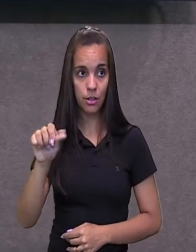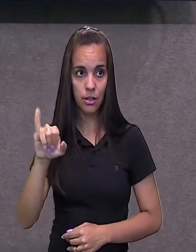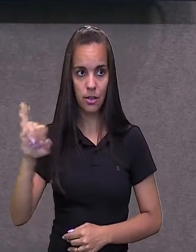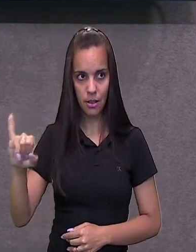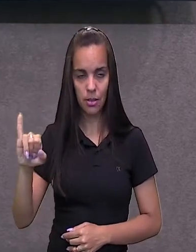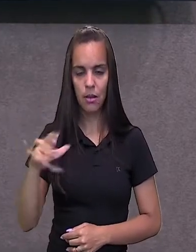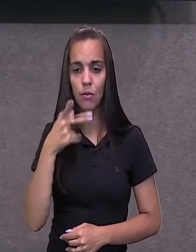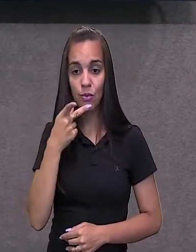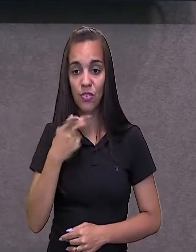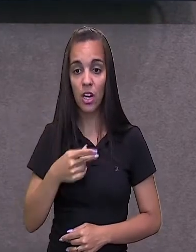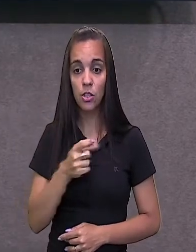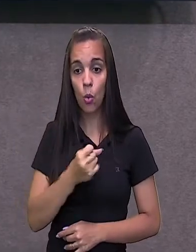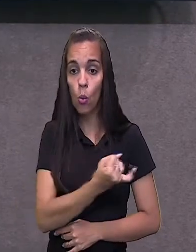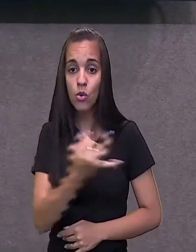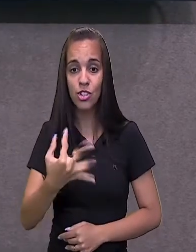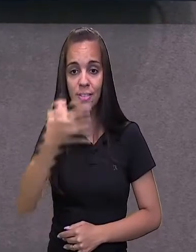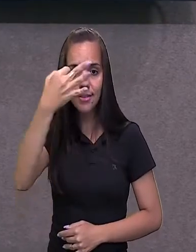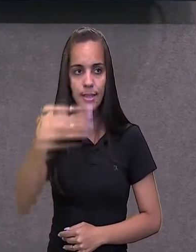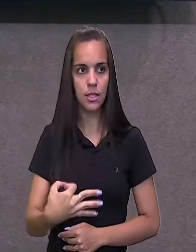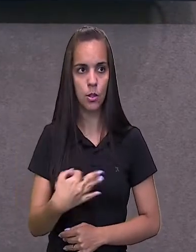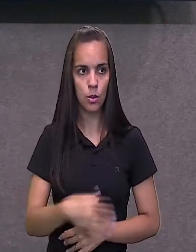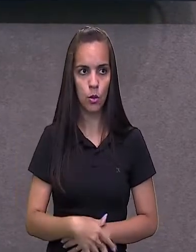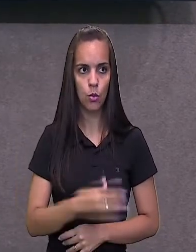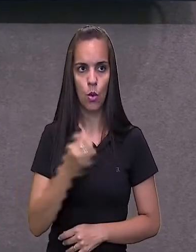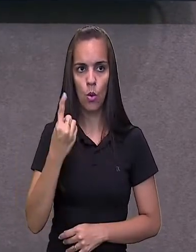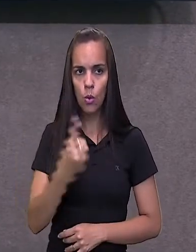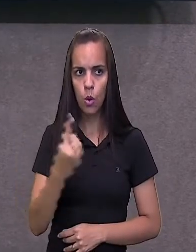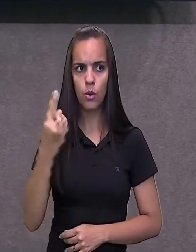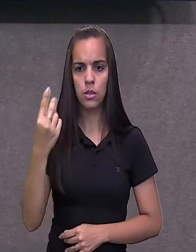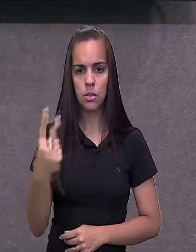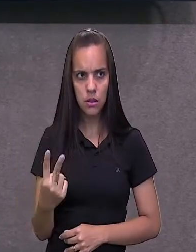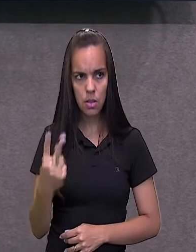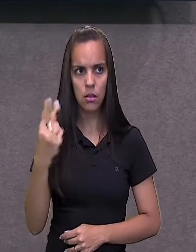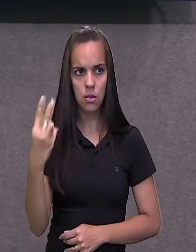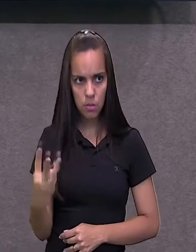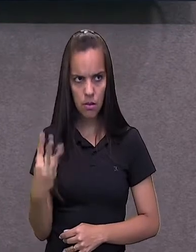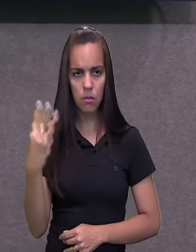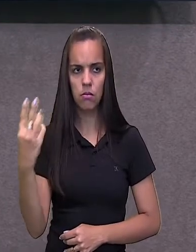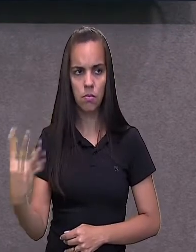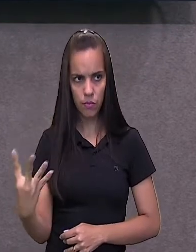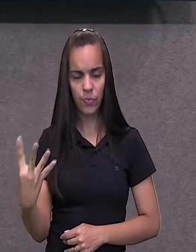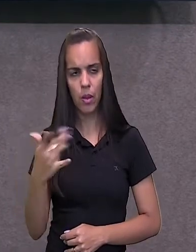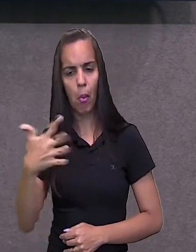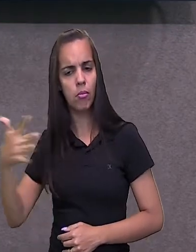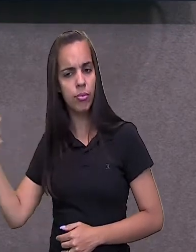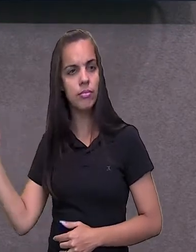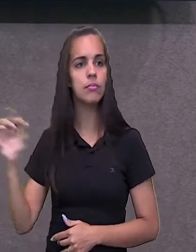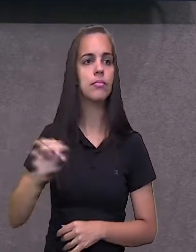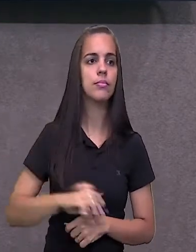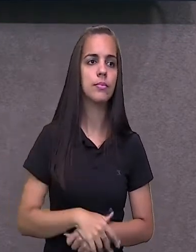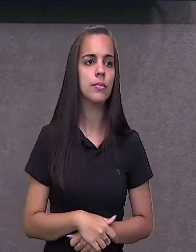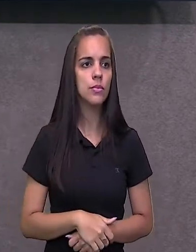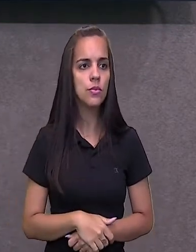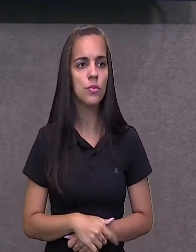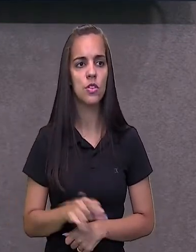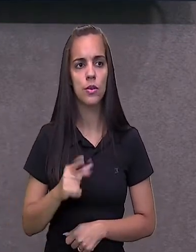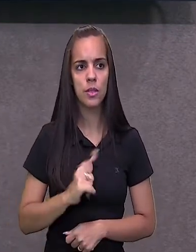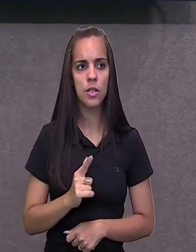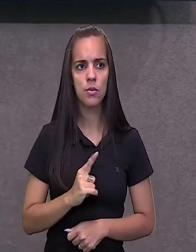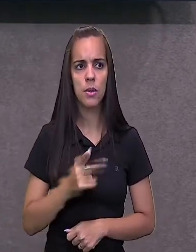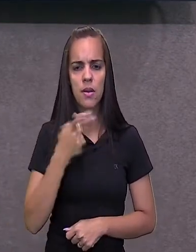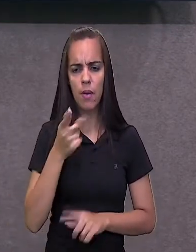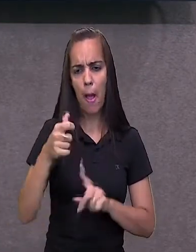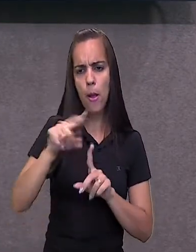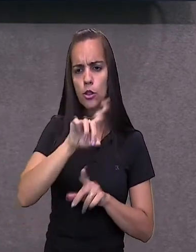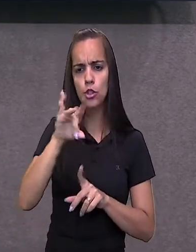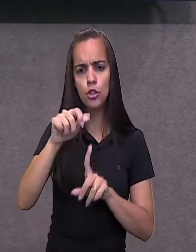quantidade exata. É quando eu falo do número 1, 2, 3, 4, indica dia do